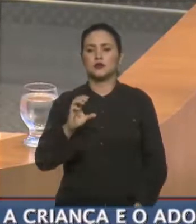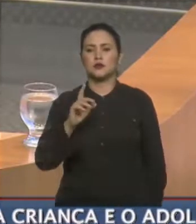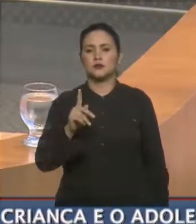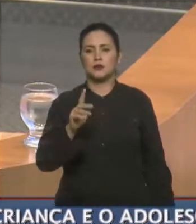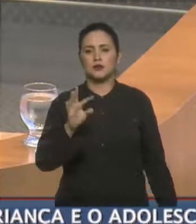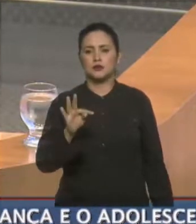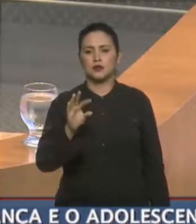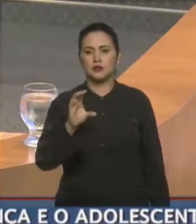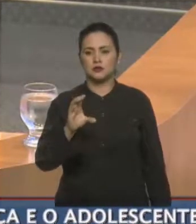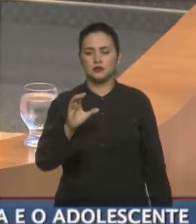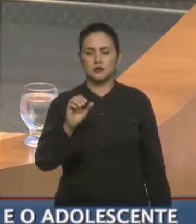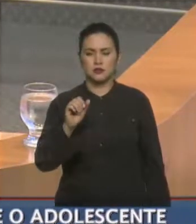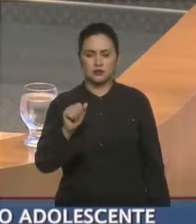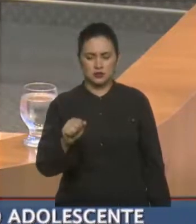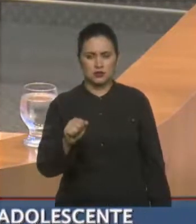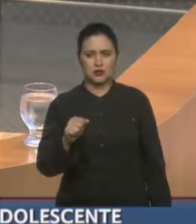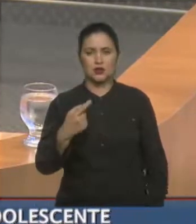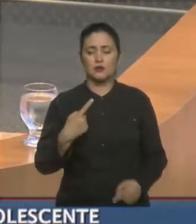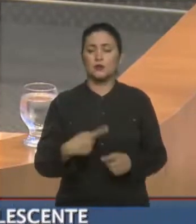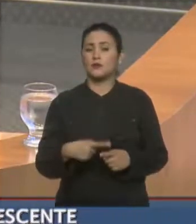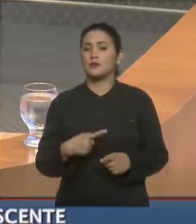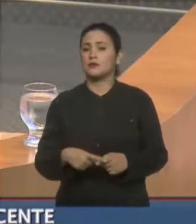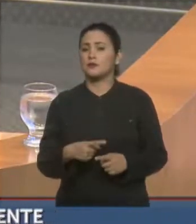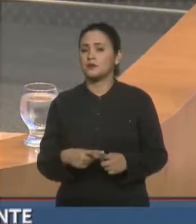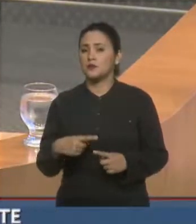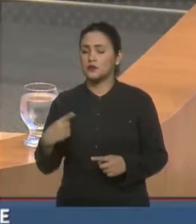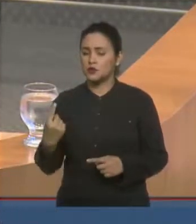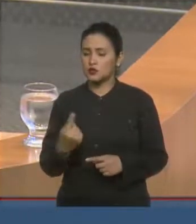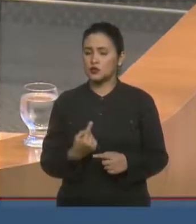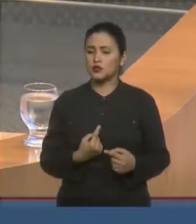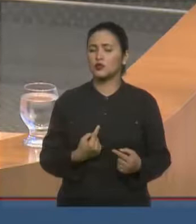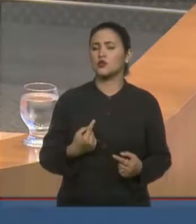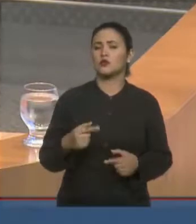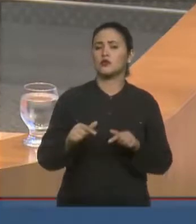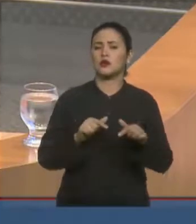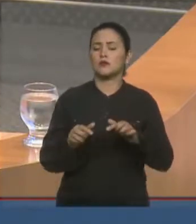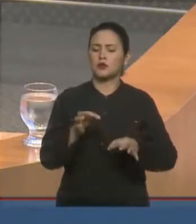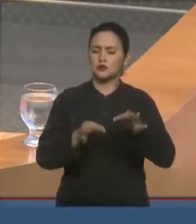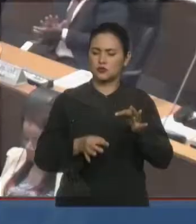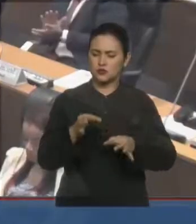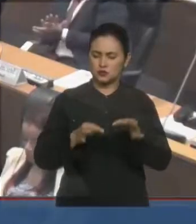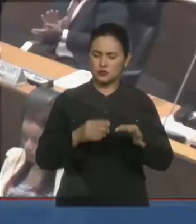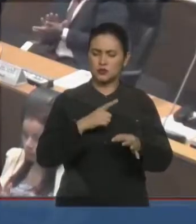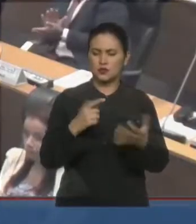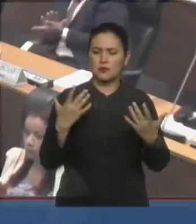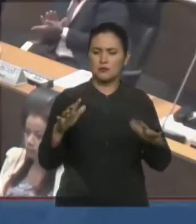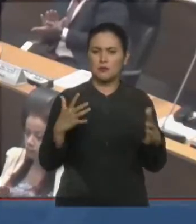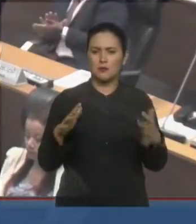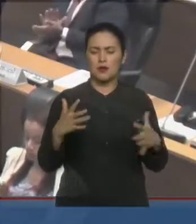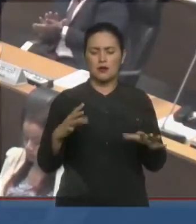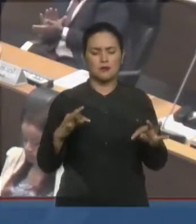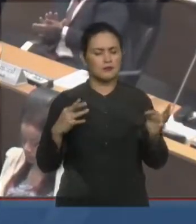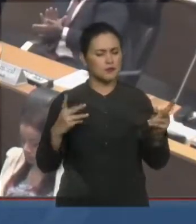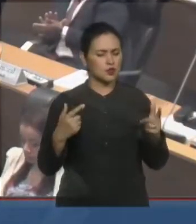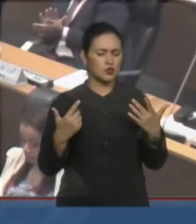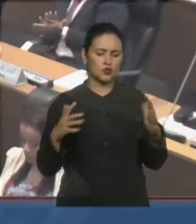porque a nossa causa é justa, é humana e é verdadeira. Parabéns a todos do CPTCA. Obrigado.